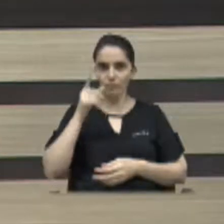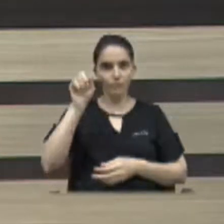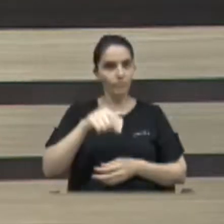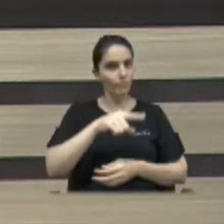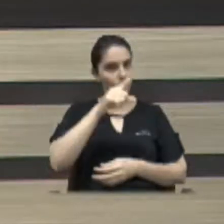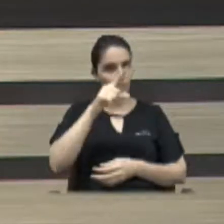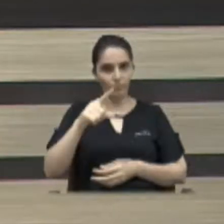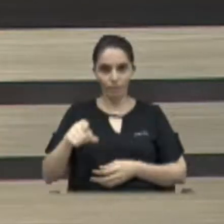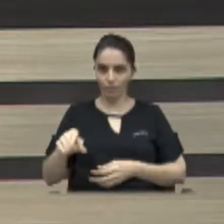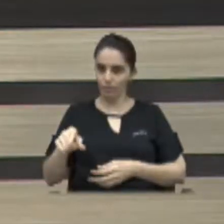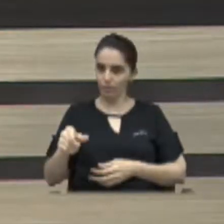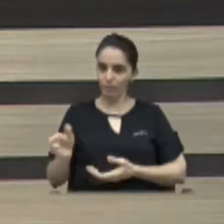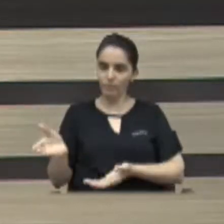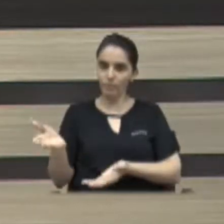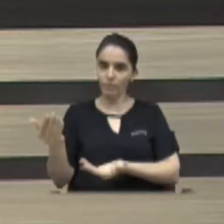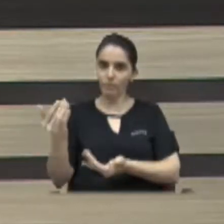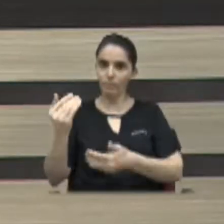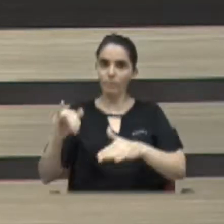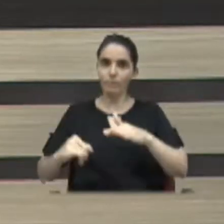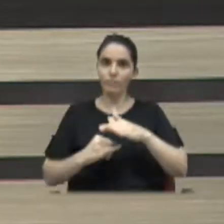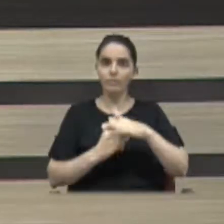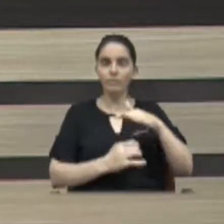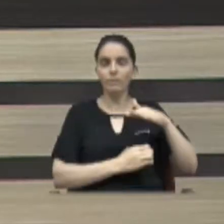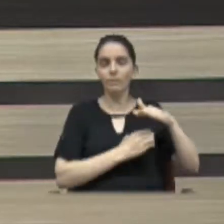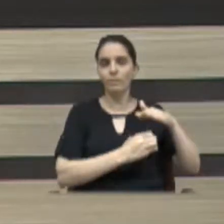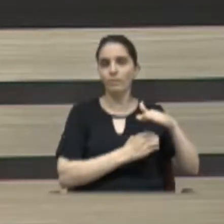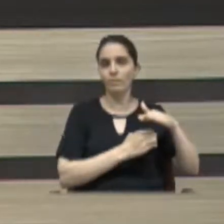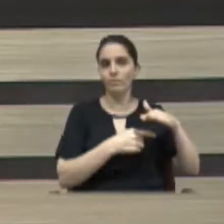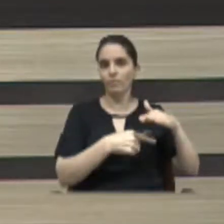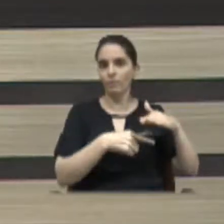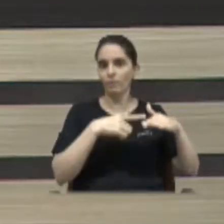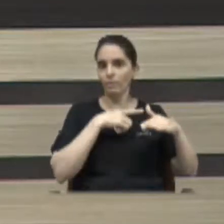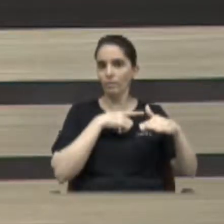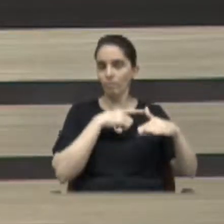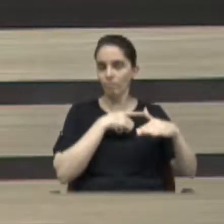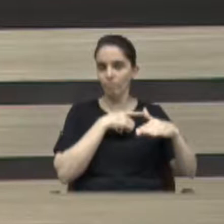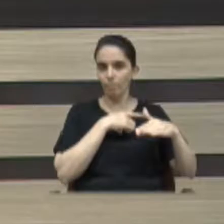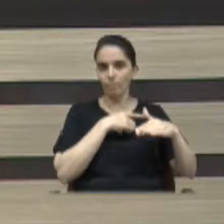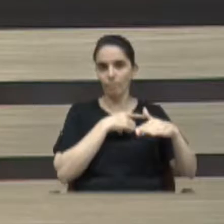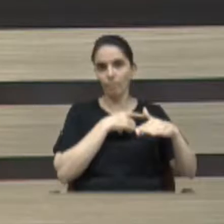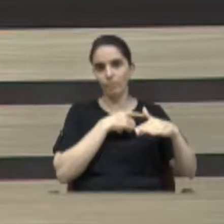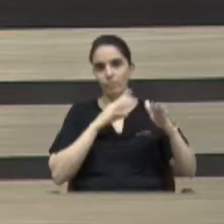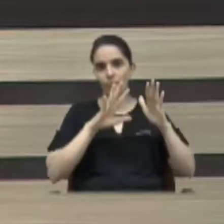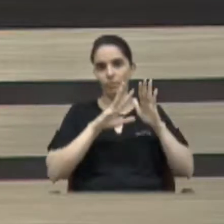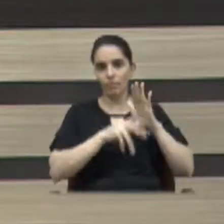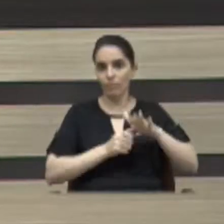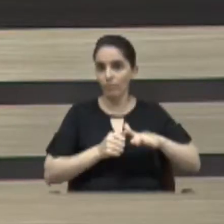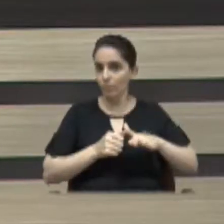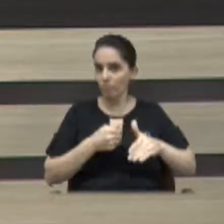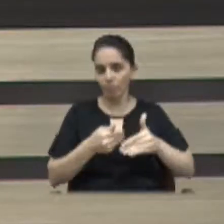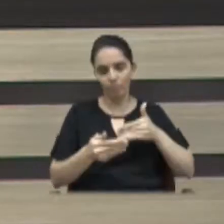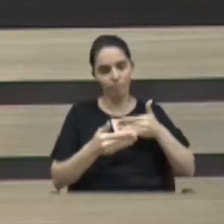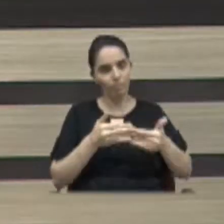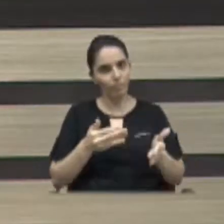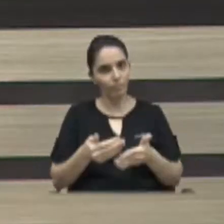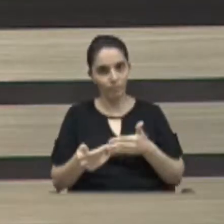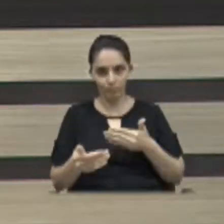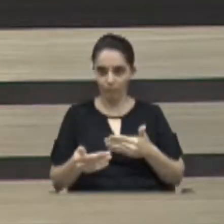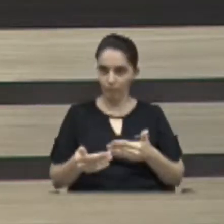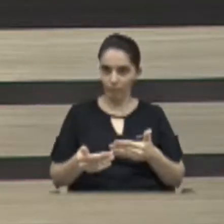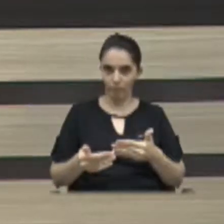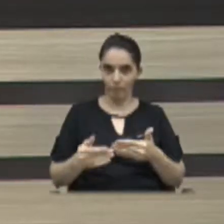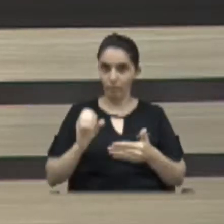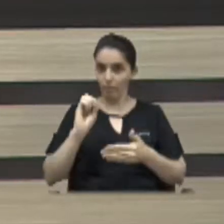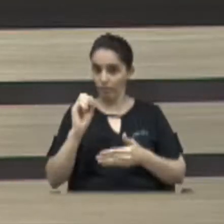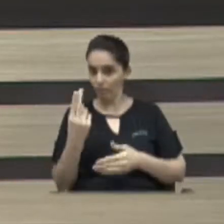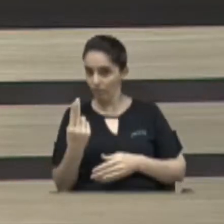de incentivos fiscais a empresas que tenham envolvimento em corrupção de qualquer espécie ou de